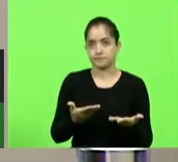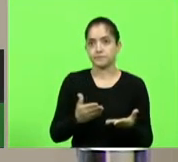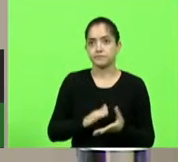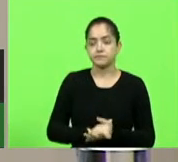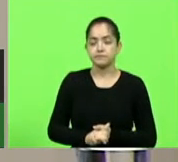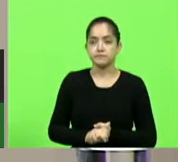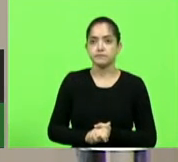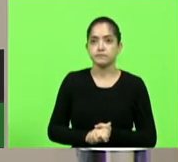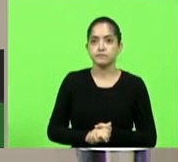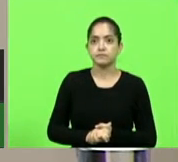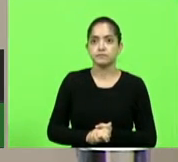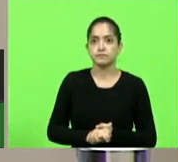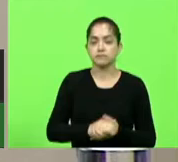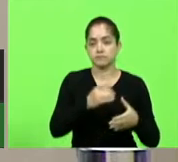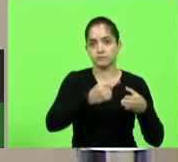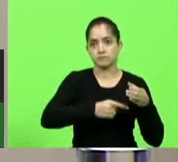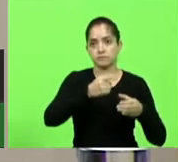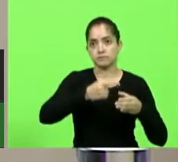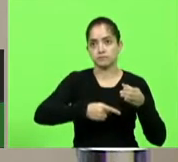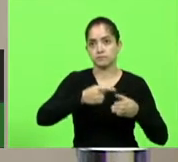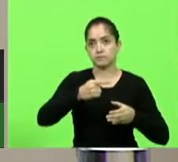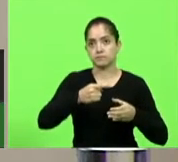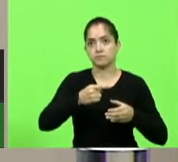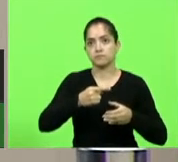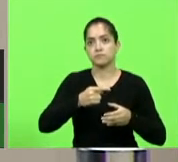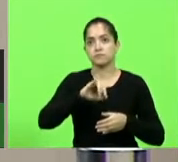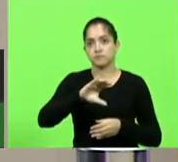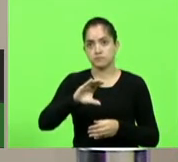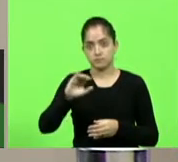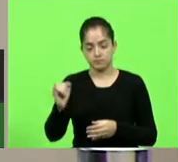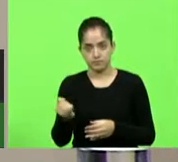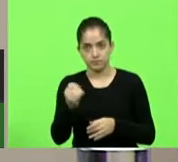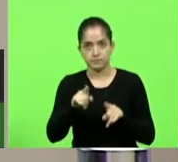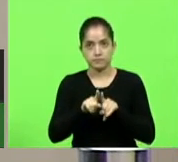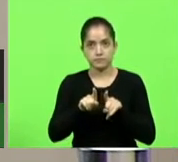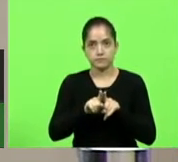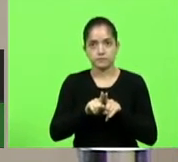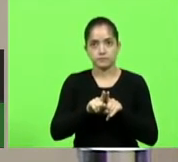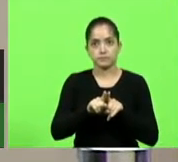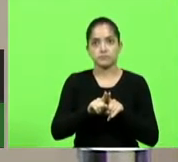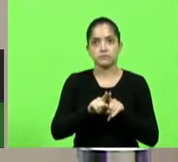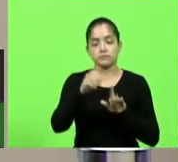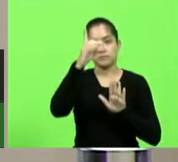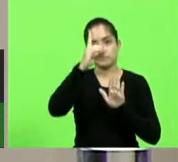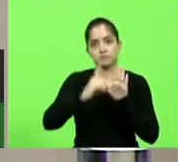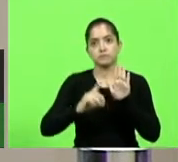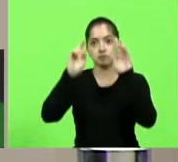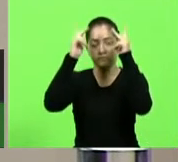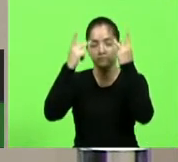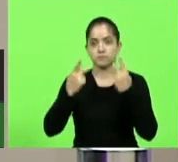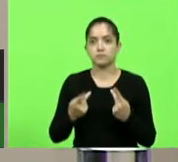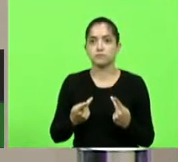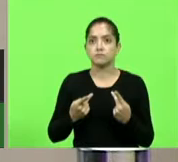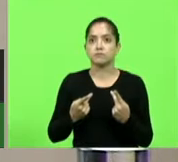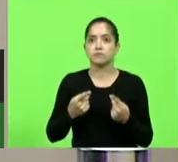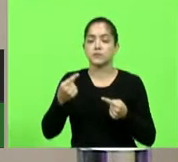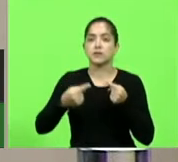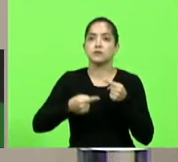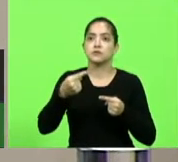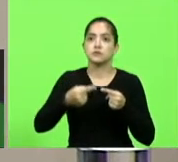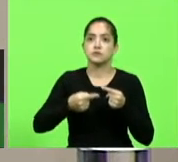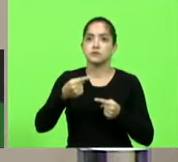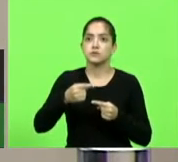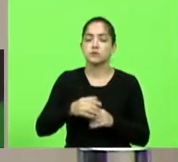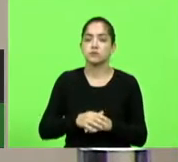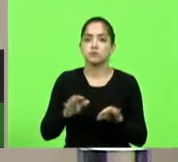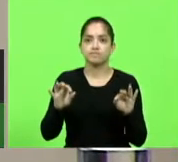providências. Com pareceres favoráveis das comissões de Constituição e Justiça e Comissão de Direitos Humanos. Em discussão.